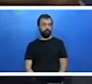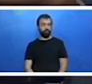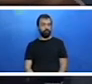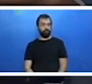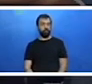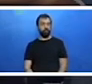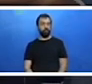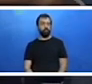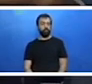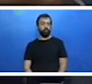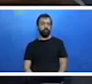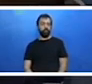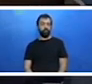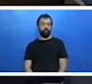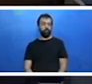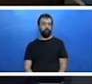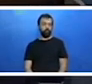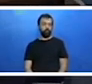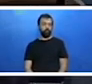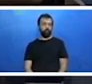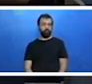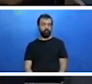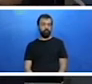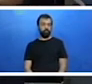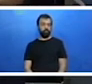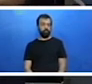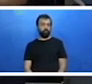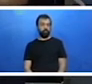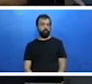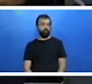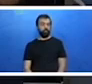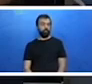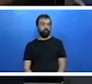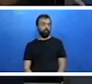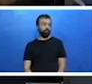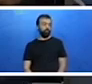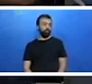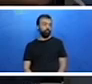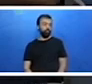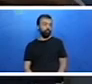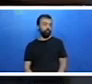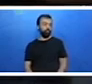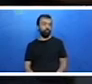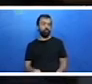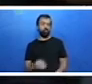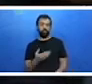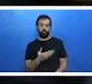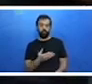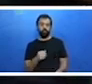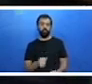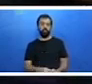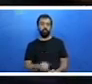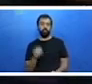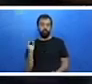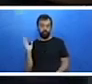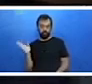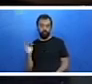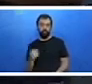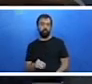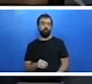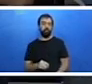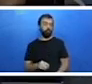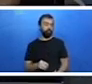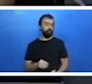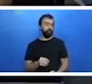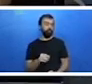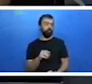12 inteiros, 3 décimos. Próximo número, mesmo jeito de fazer. O número